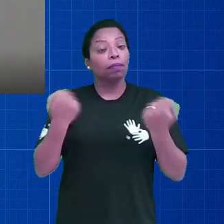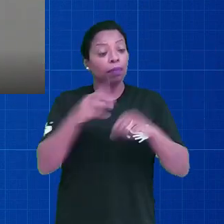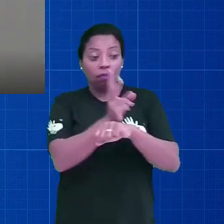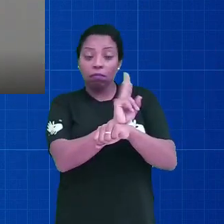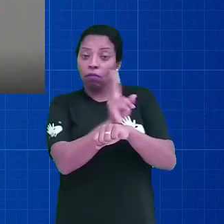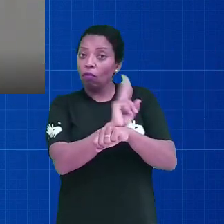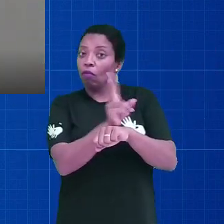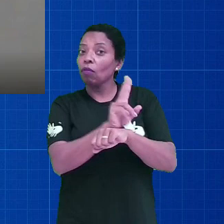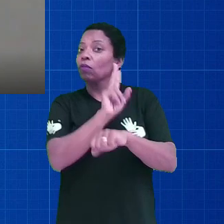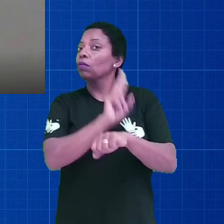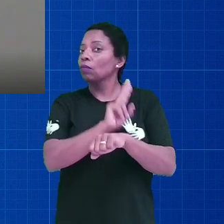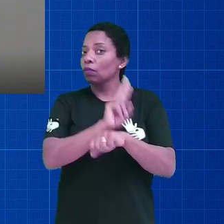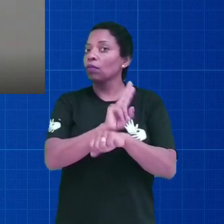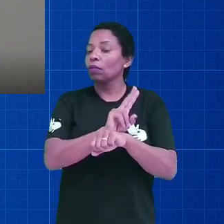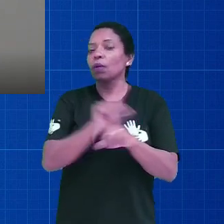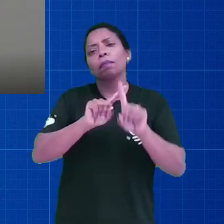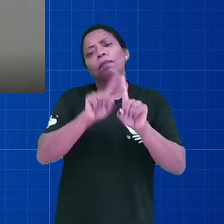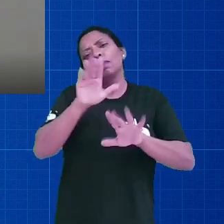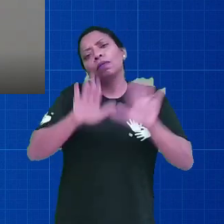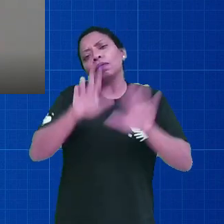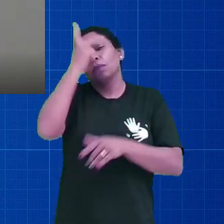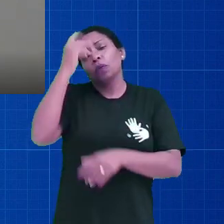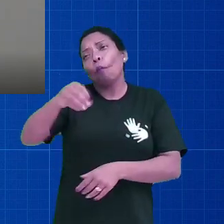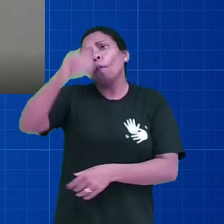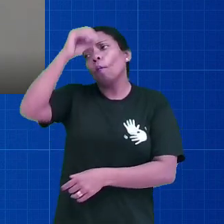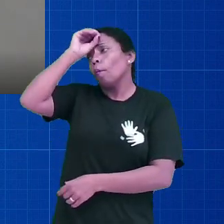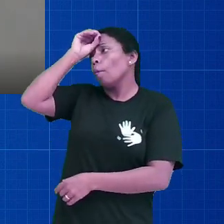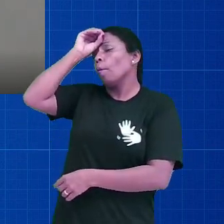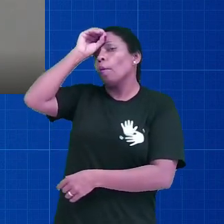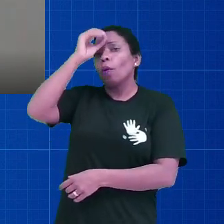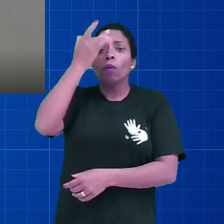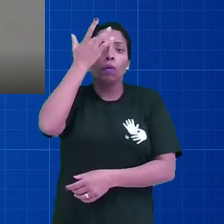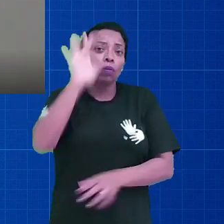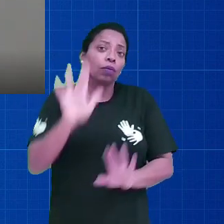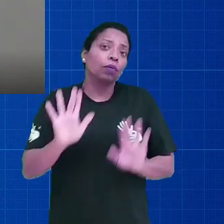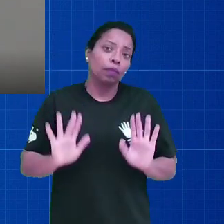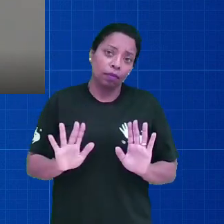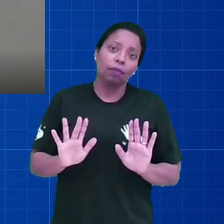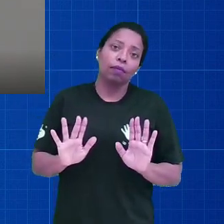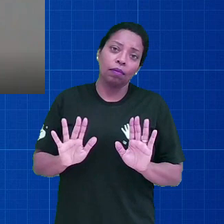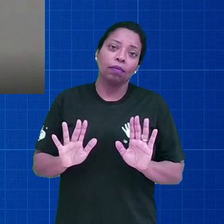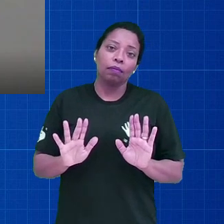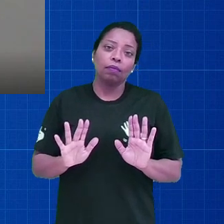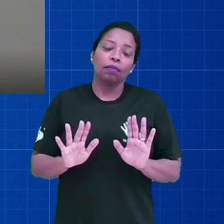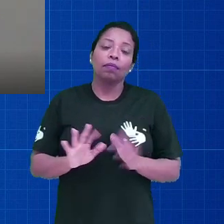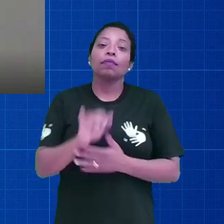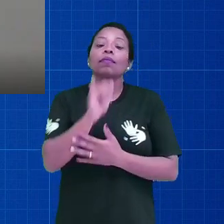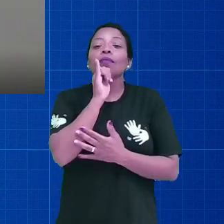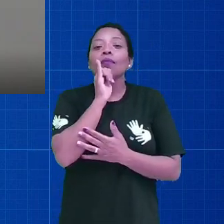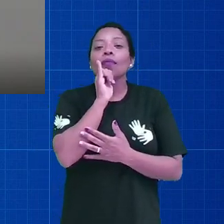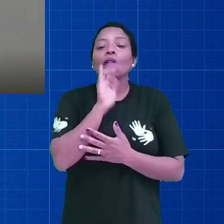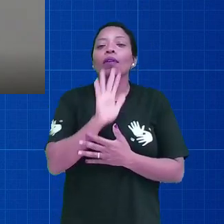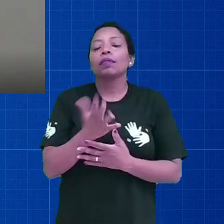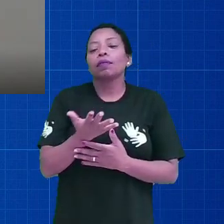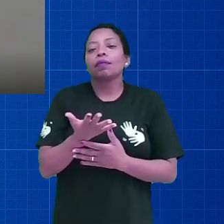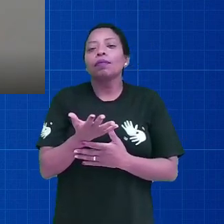fiscalização. Às vezes, são pessoas que não sabem, né, que é chamada pelo educador ambiental, que é o Genebaldo Freire Dias, que ele